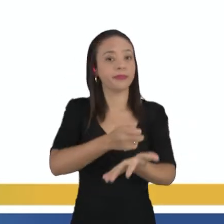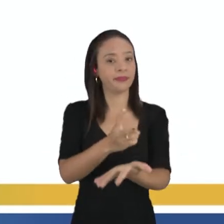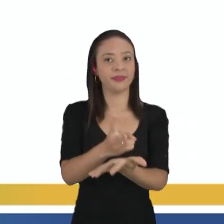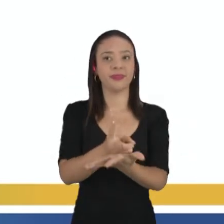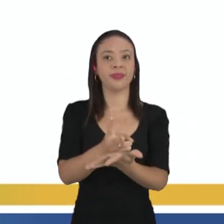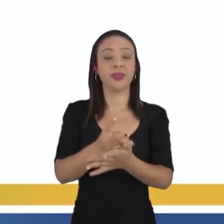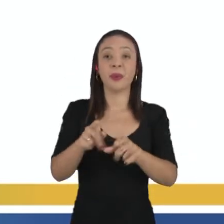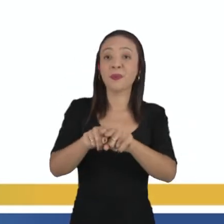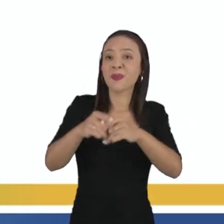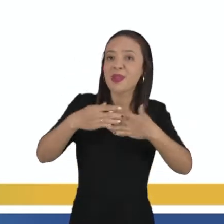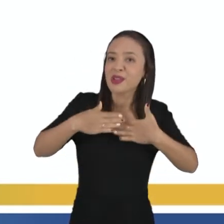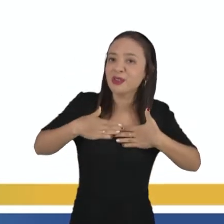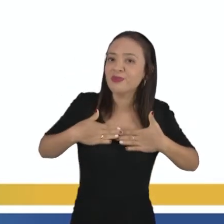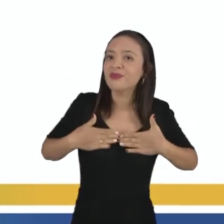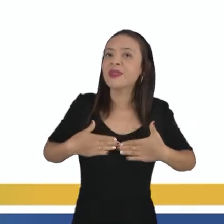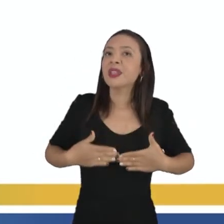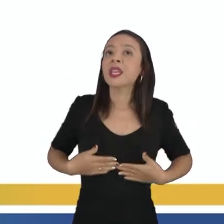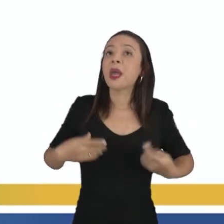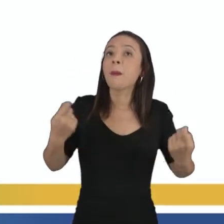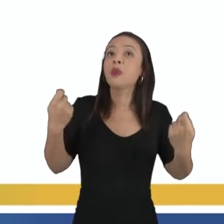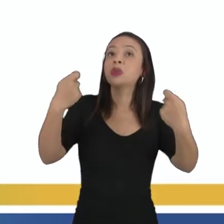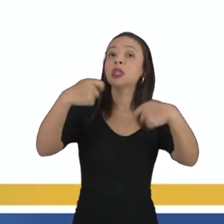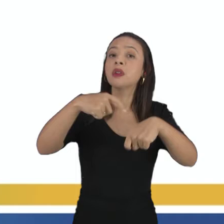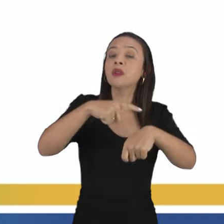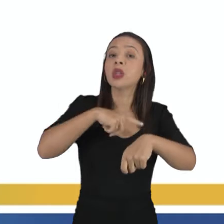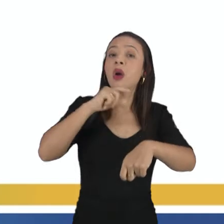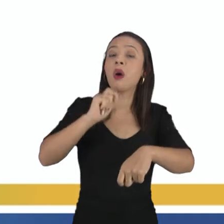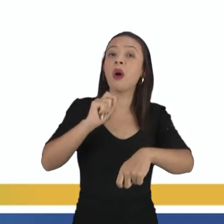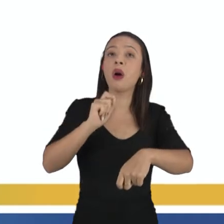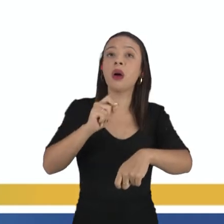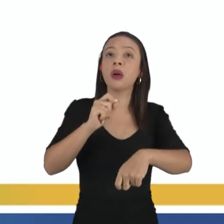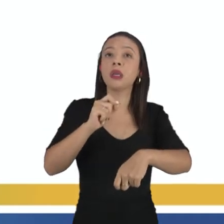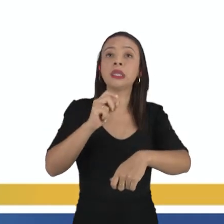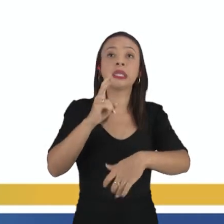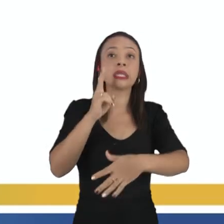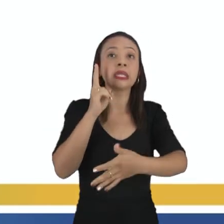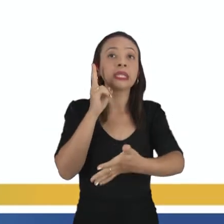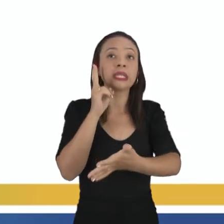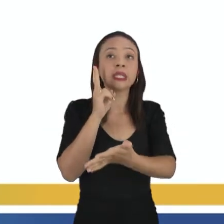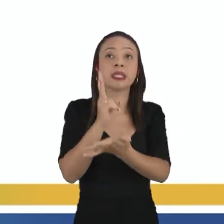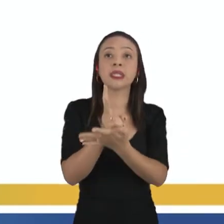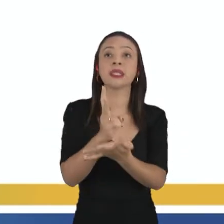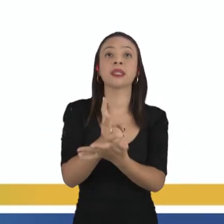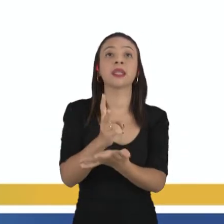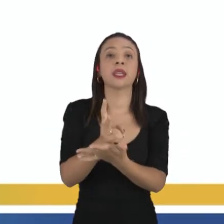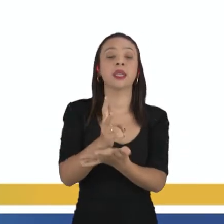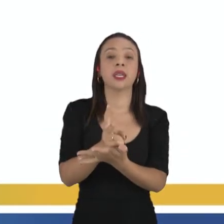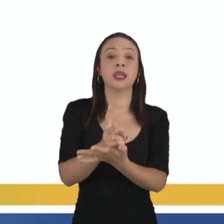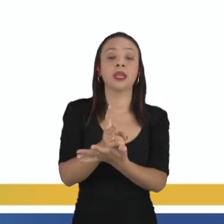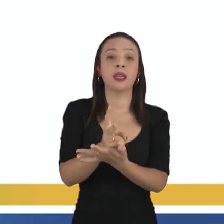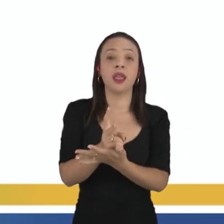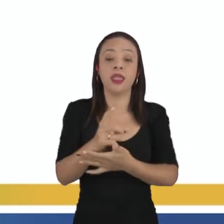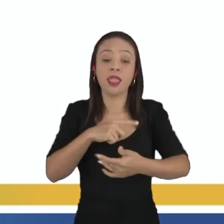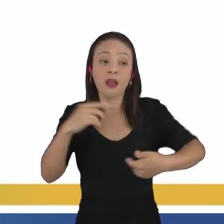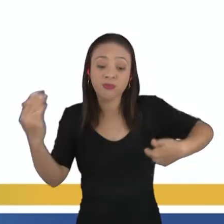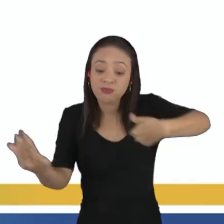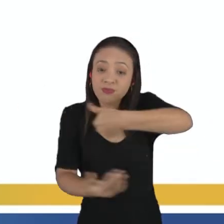É com o corpo que se tem condições de exercer e ou estabelecer